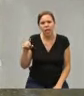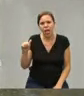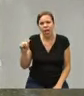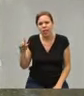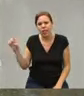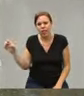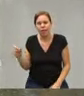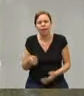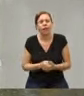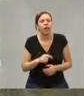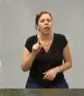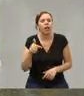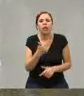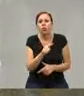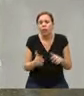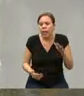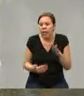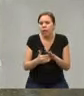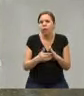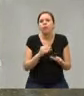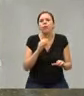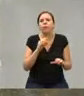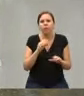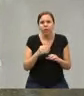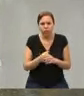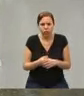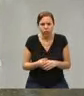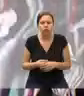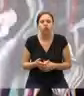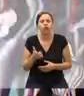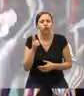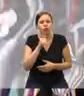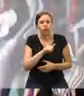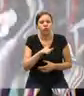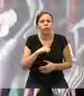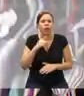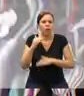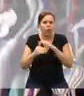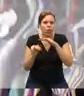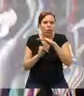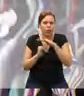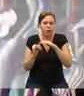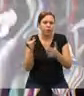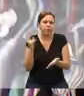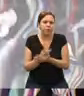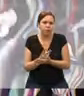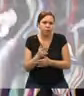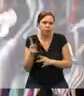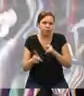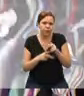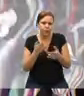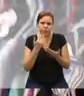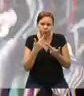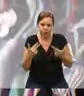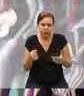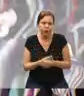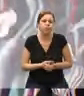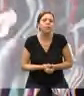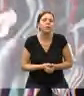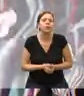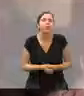Sem Fronteiras, a organização, ela, além de manter pessoas